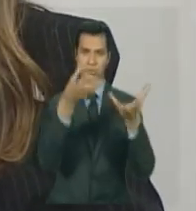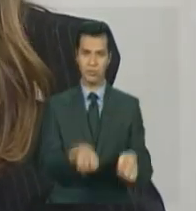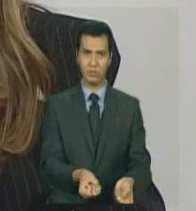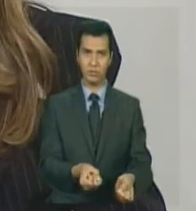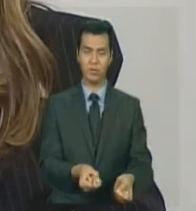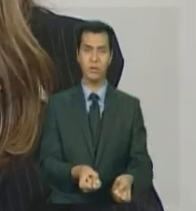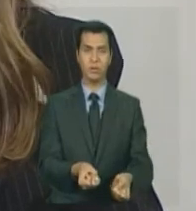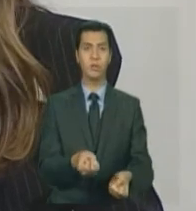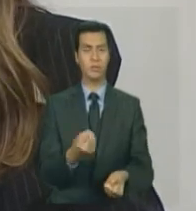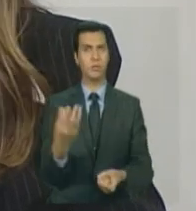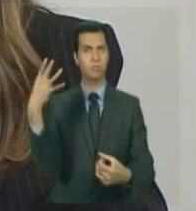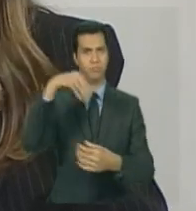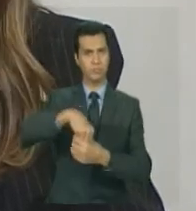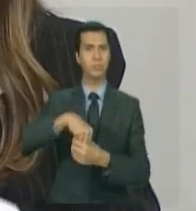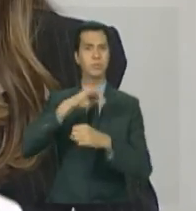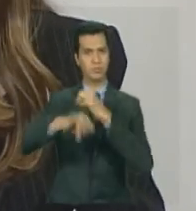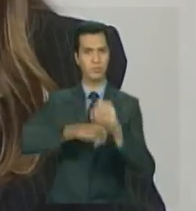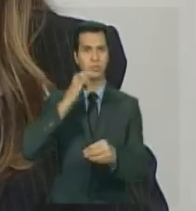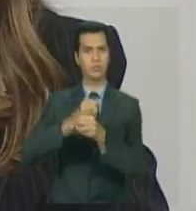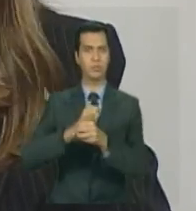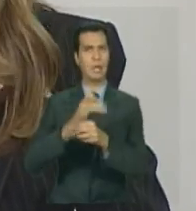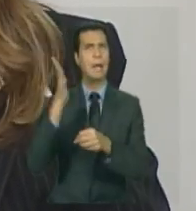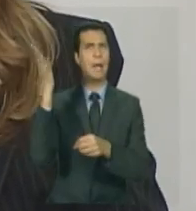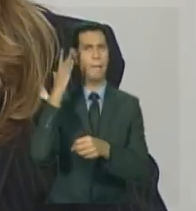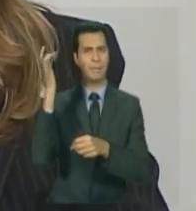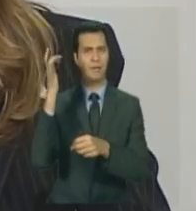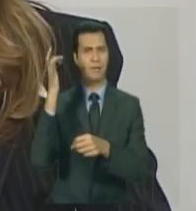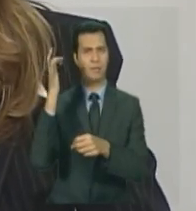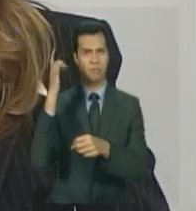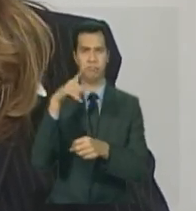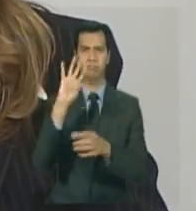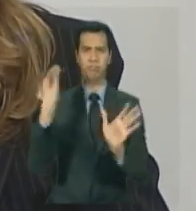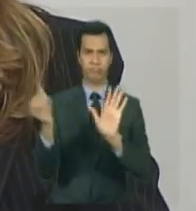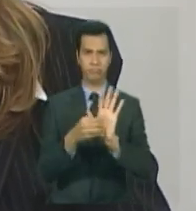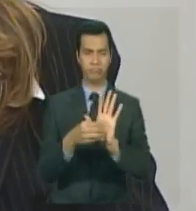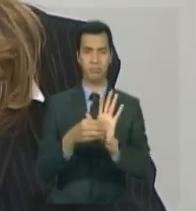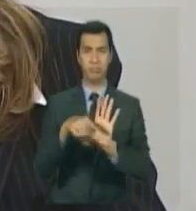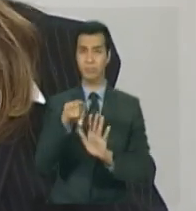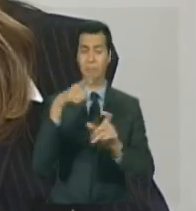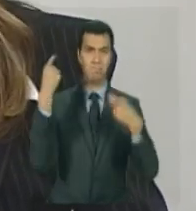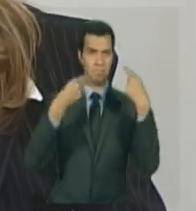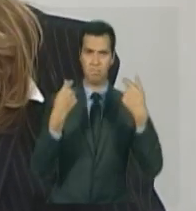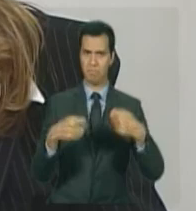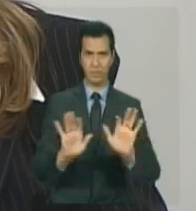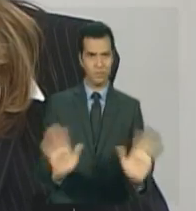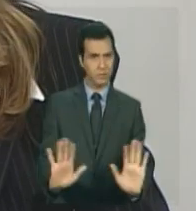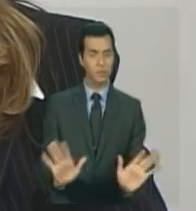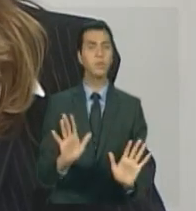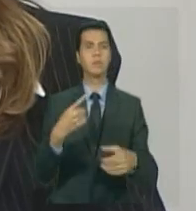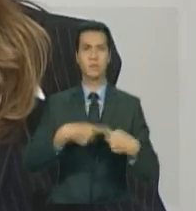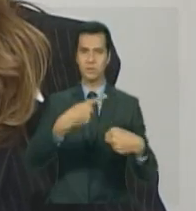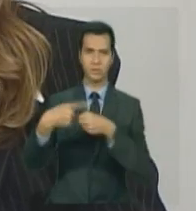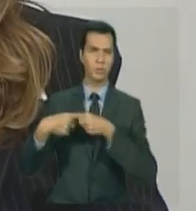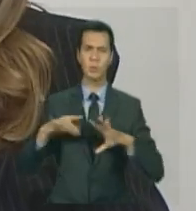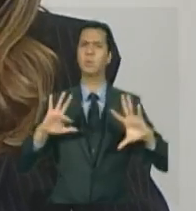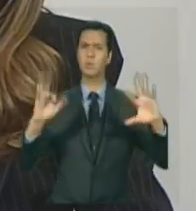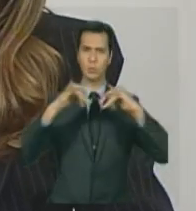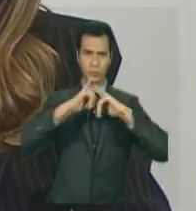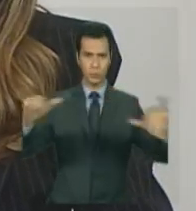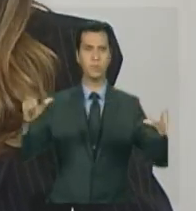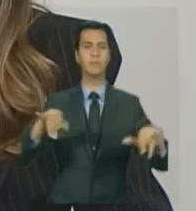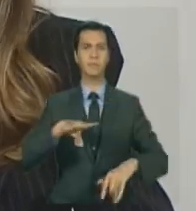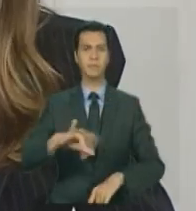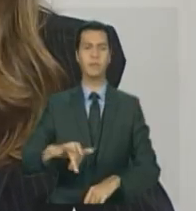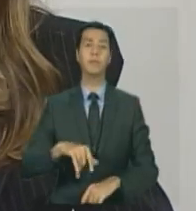mais tardar amanhã ou depois de amanhã ele entra no ar. Não se preocupe, porque os municípios serão avisados, serão informados. Eu solicito